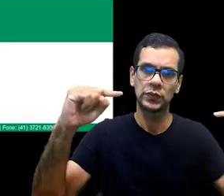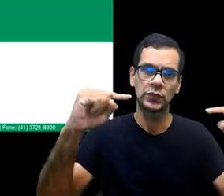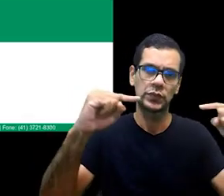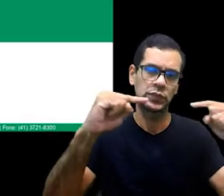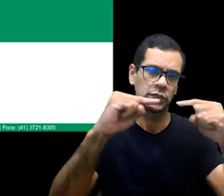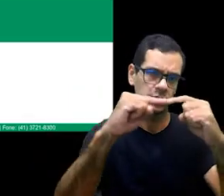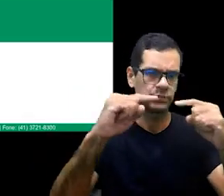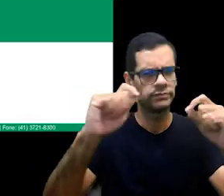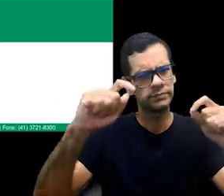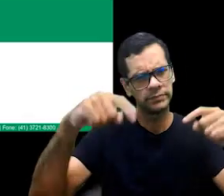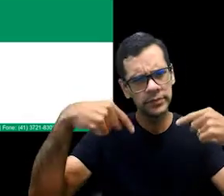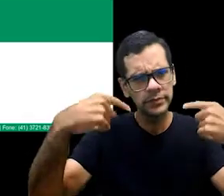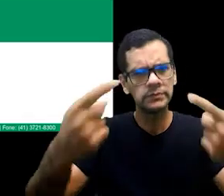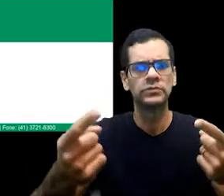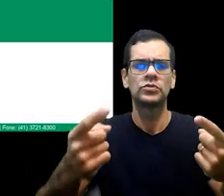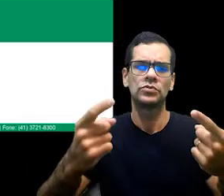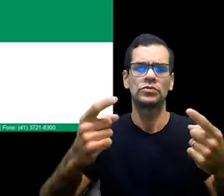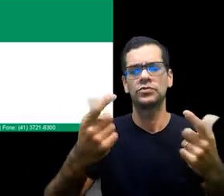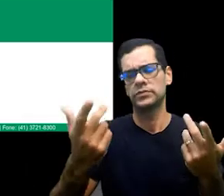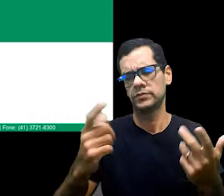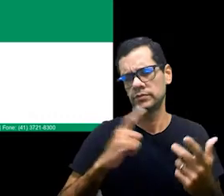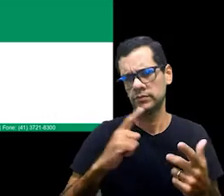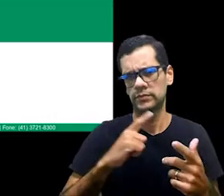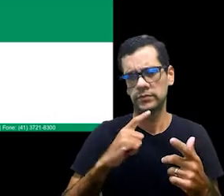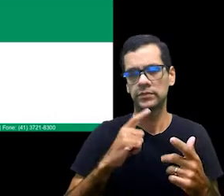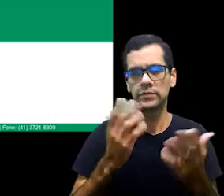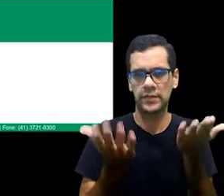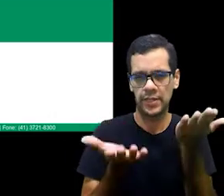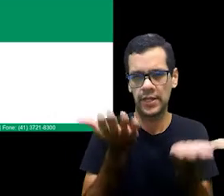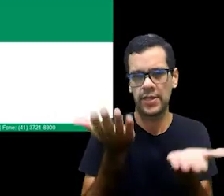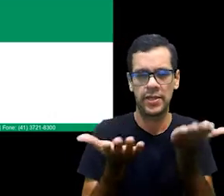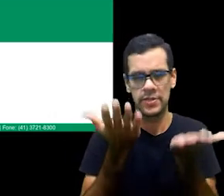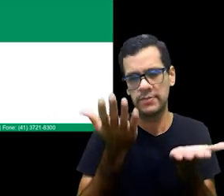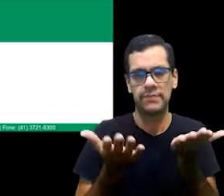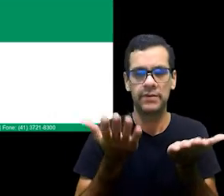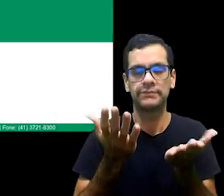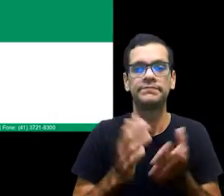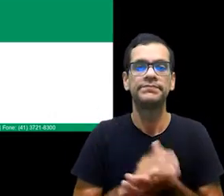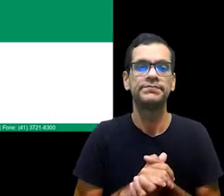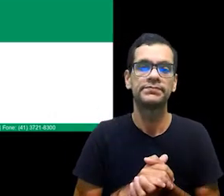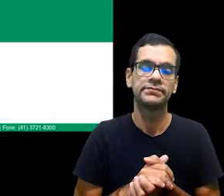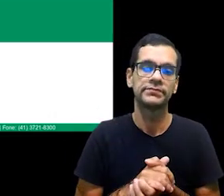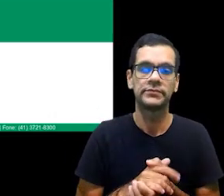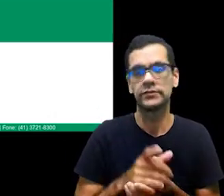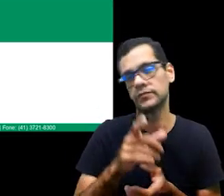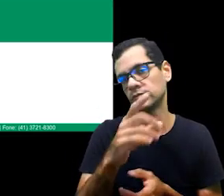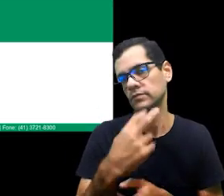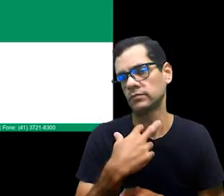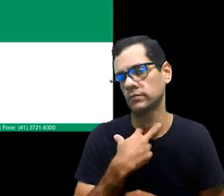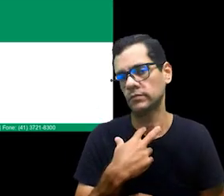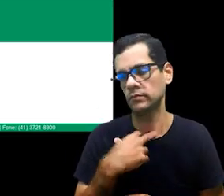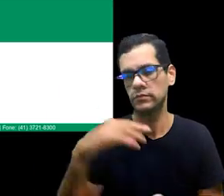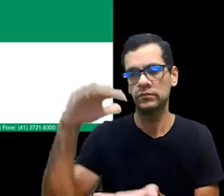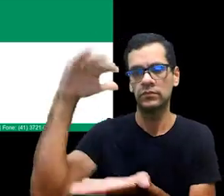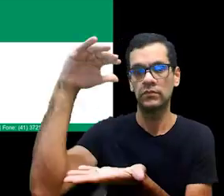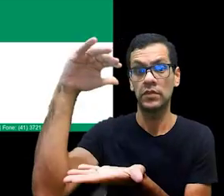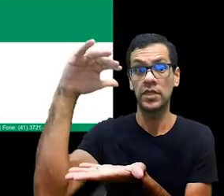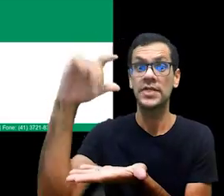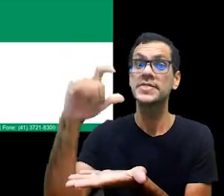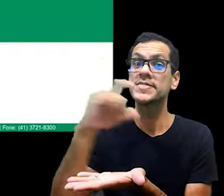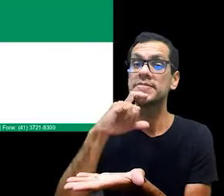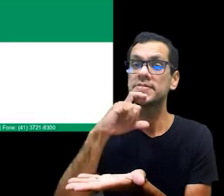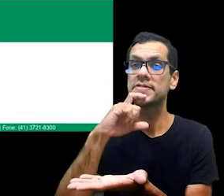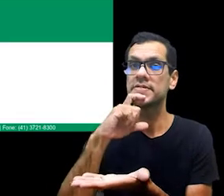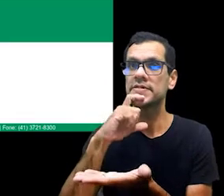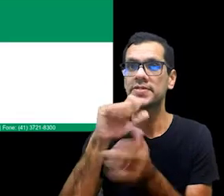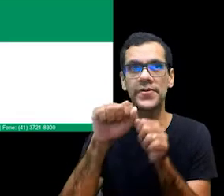temperatura, nada que possamos dizer que seja significativo. Você não é capaz de pôr uma garrafa gelada em cima da mesa